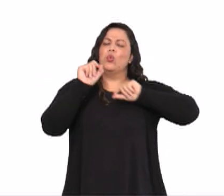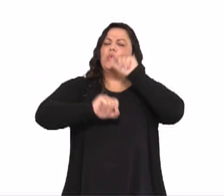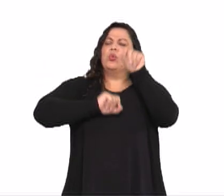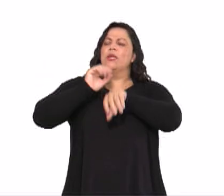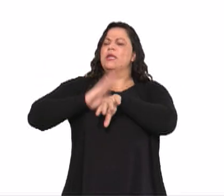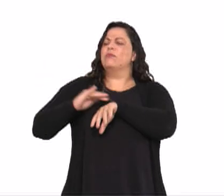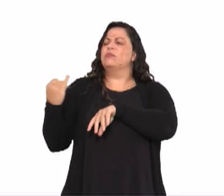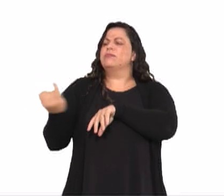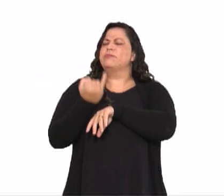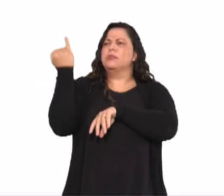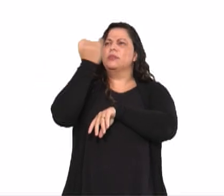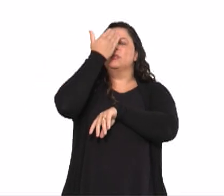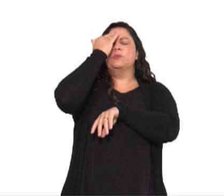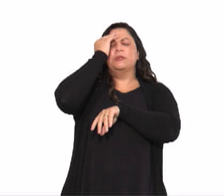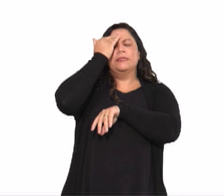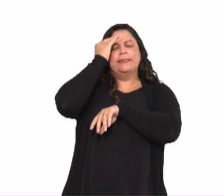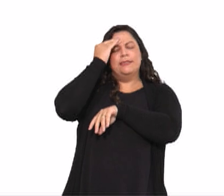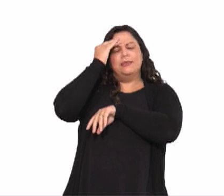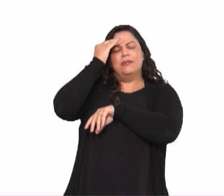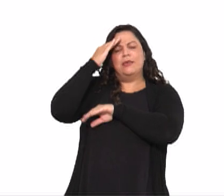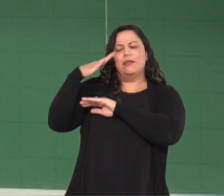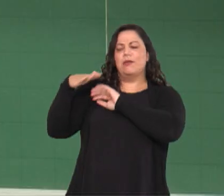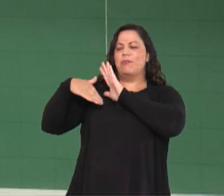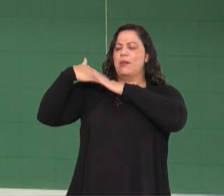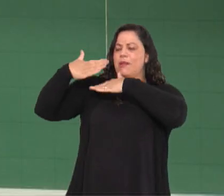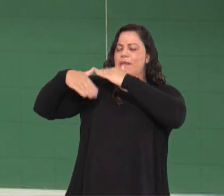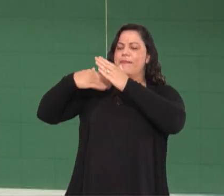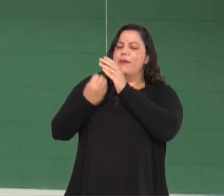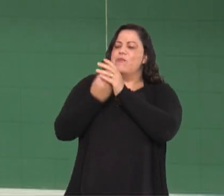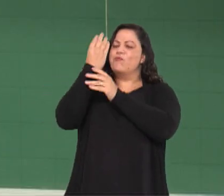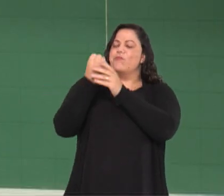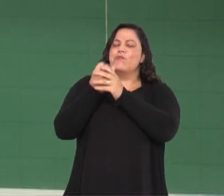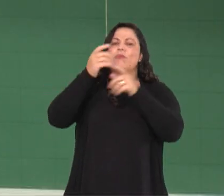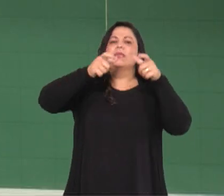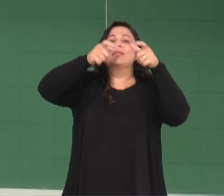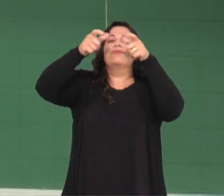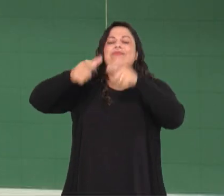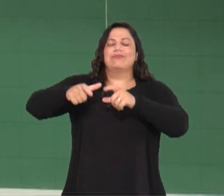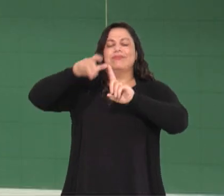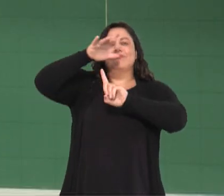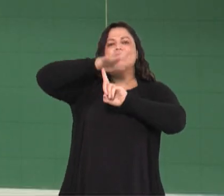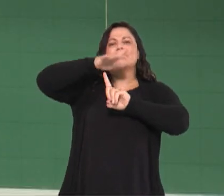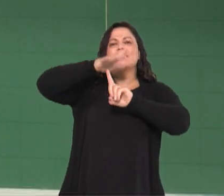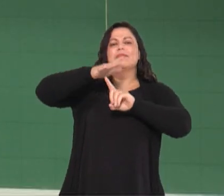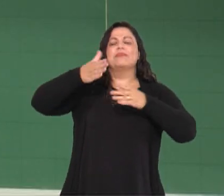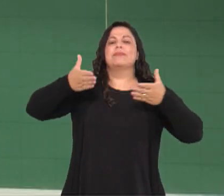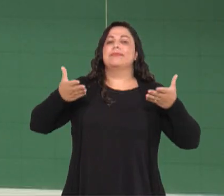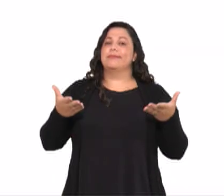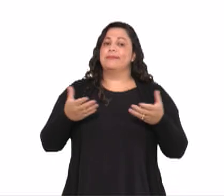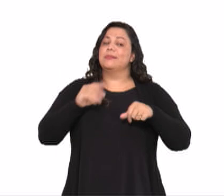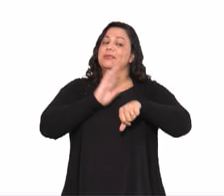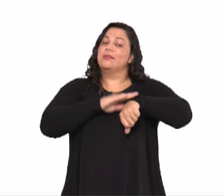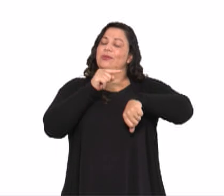para a compreensão da formação do território paranaense? Então, agora você tem um tempo aí para você responder.